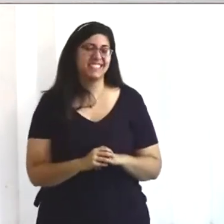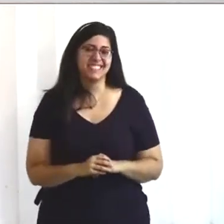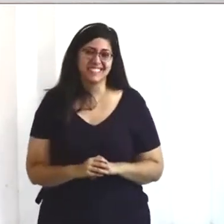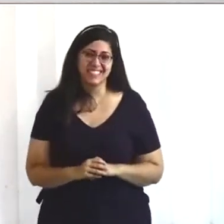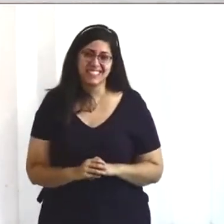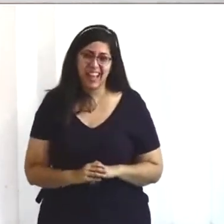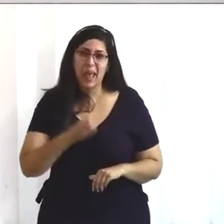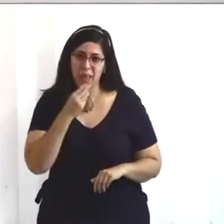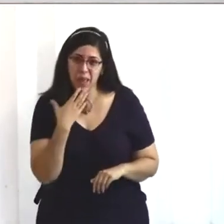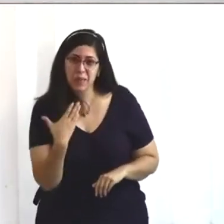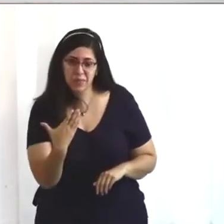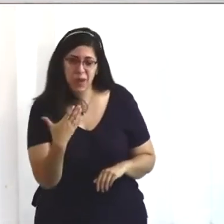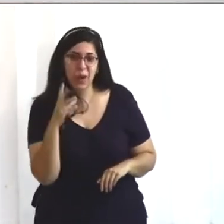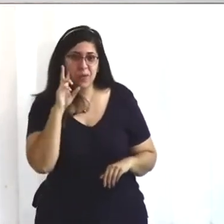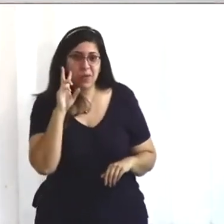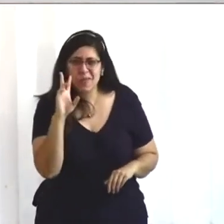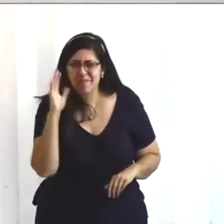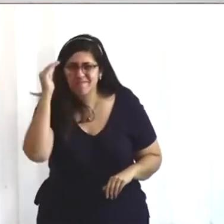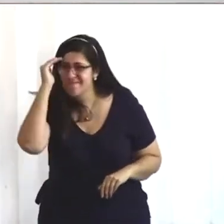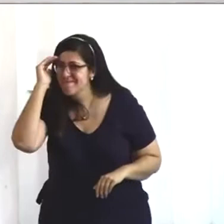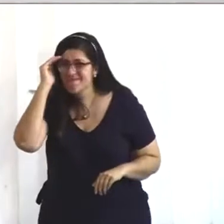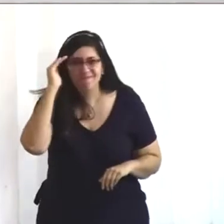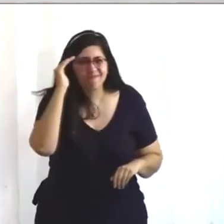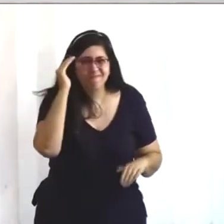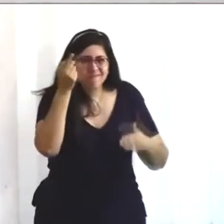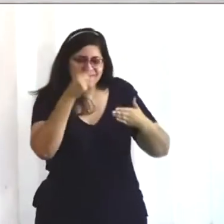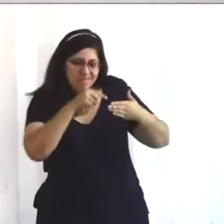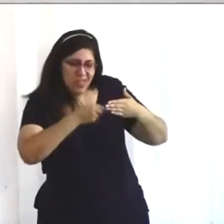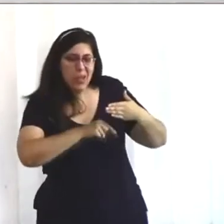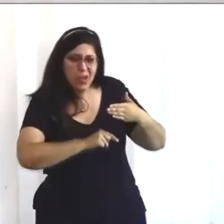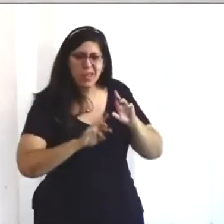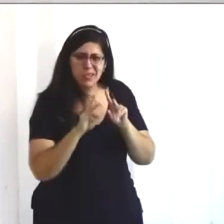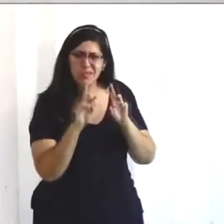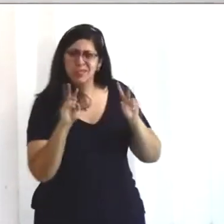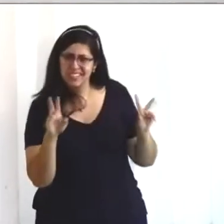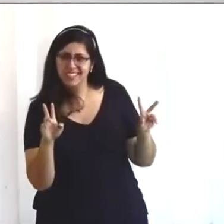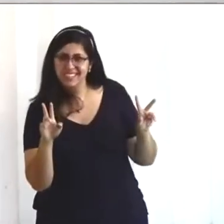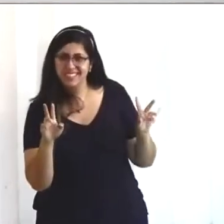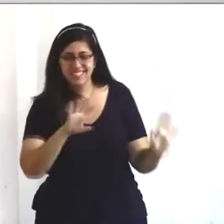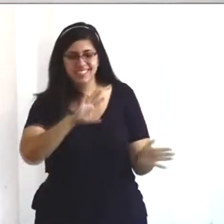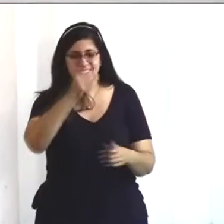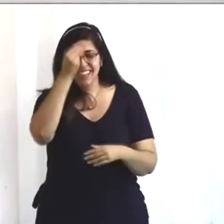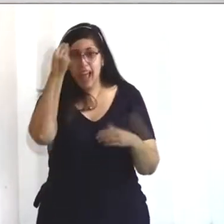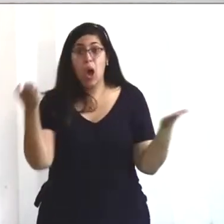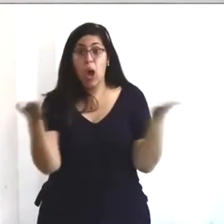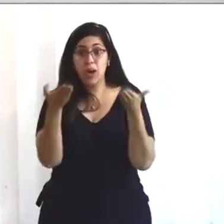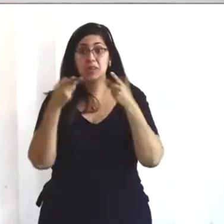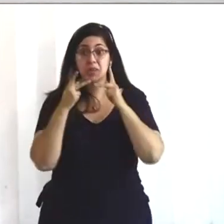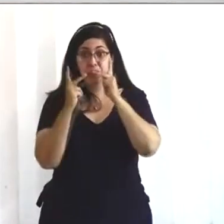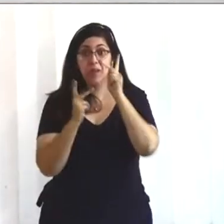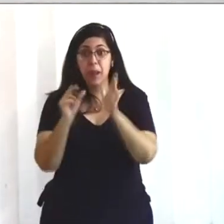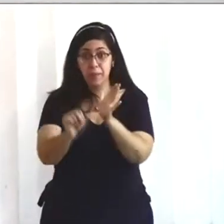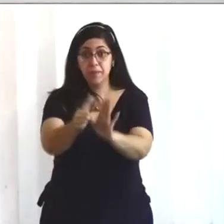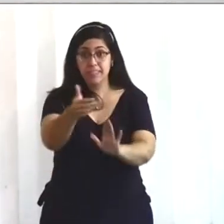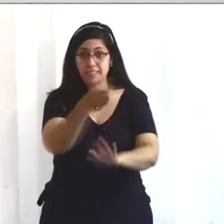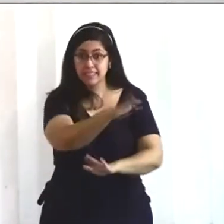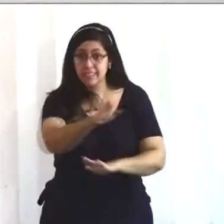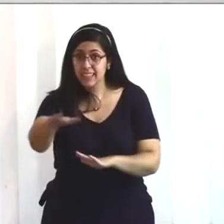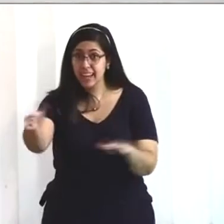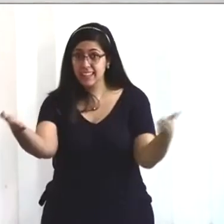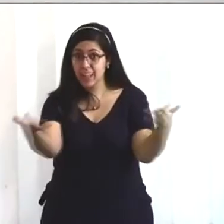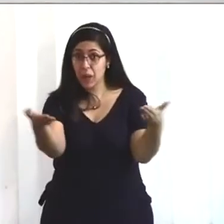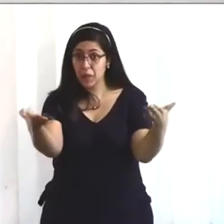se esforçando para entenderem coisas profundas. Aliás, eu quero falar com as crianças, como sempre fazemos no início,